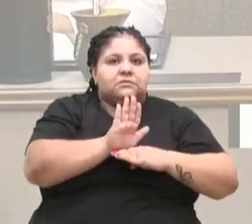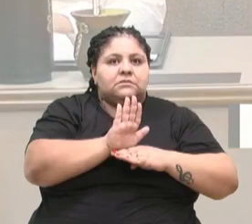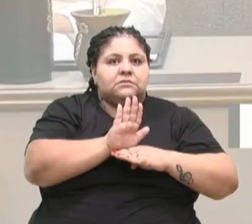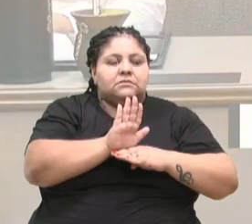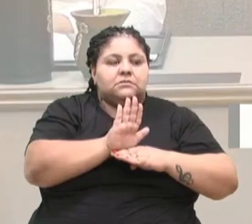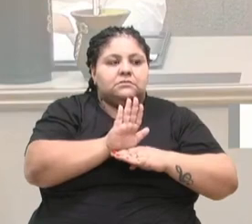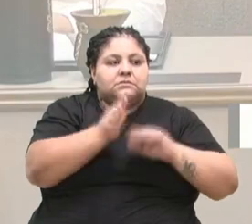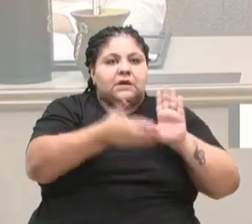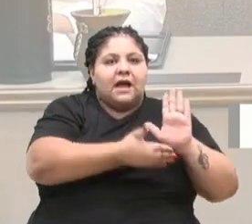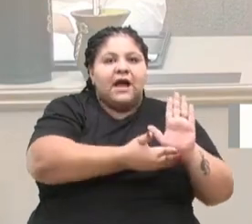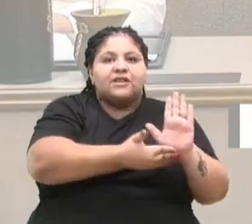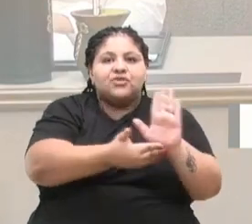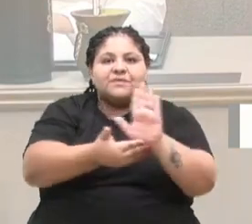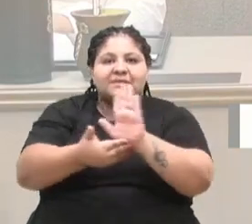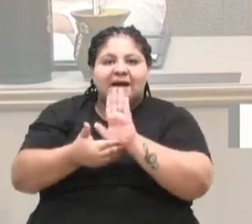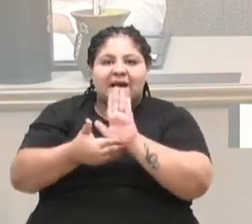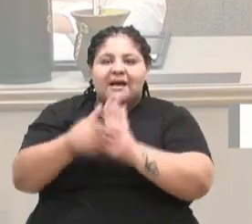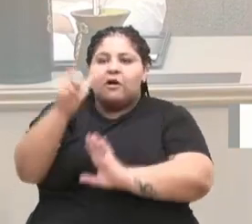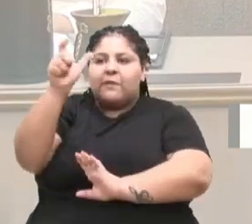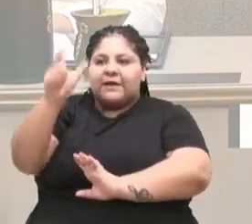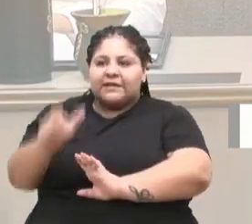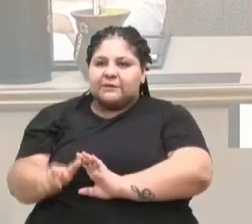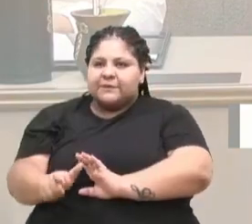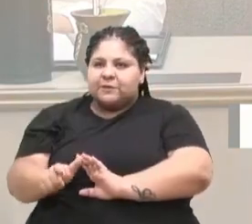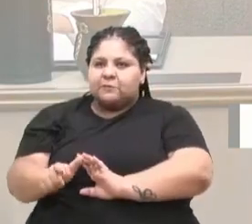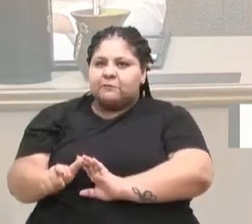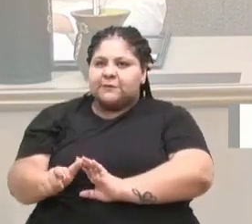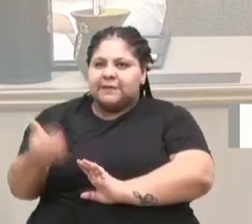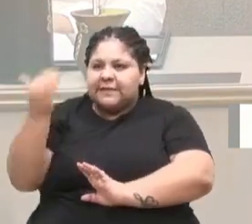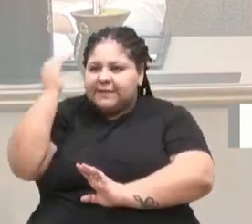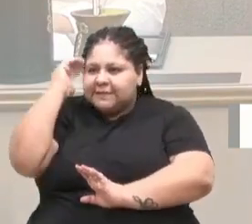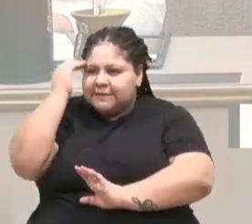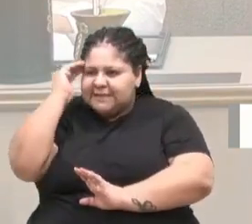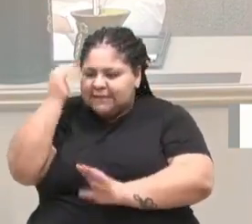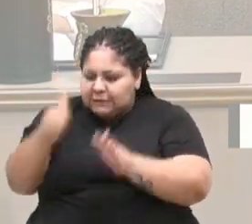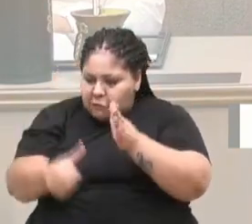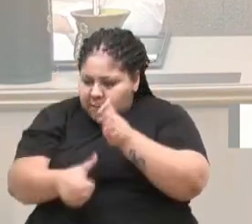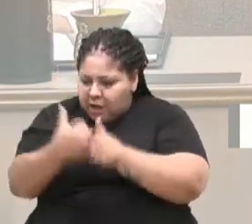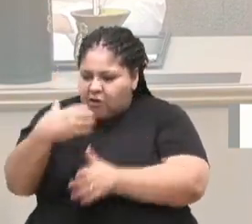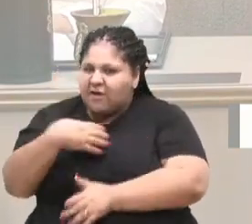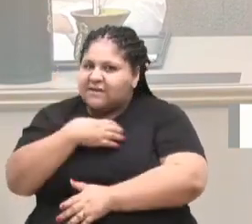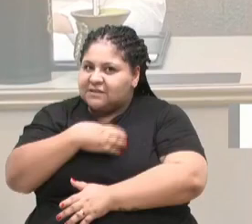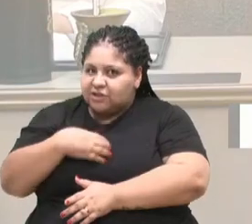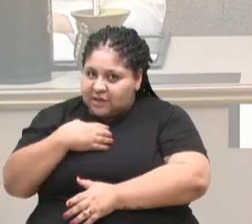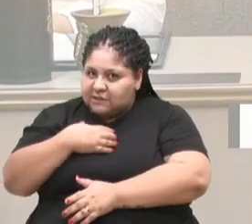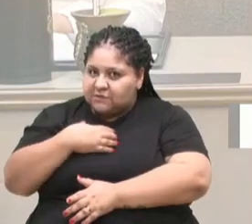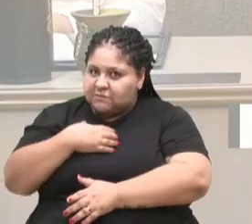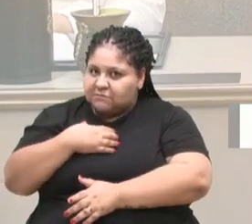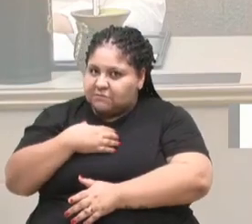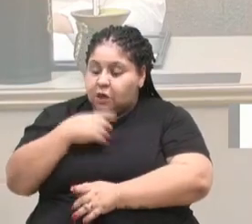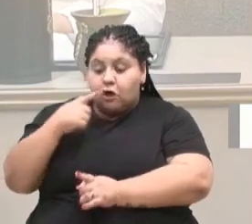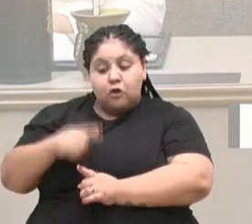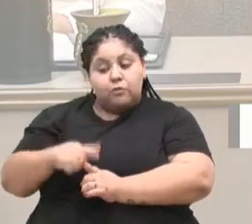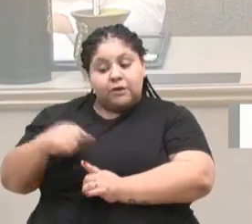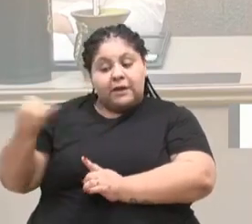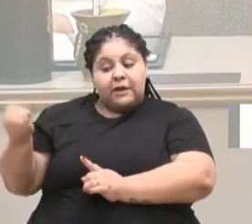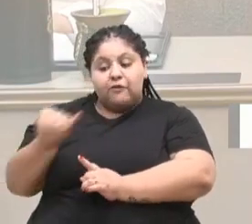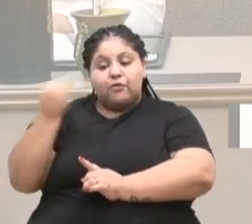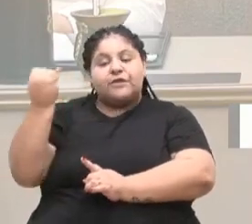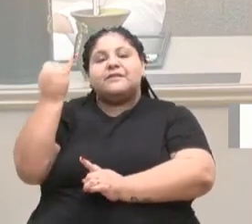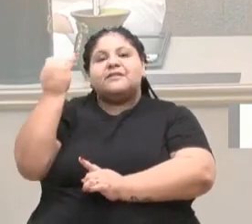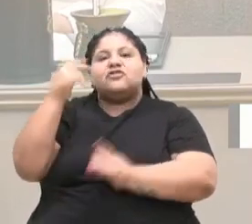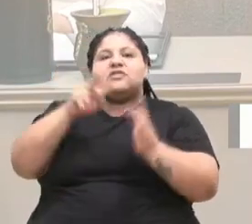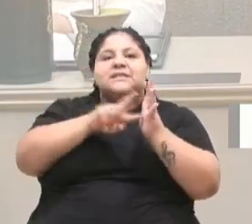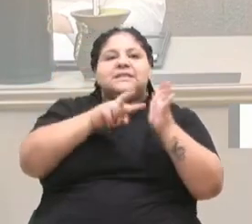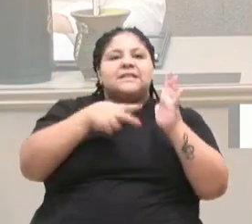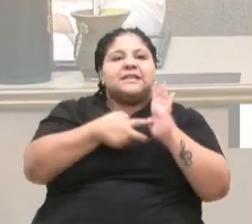esse gesto, porque é um gesto importantíssimo, porque doar sangue significa salvar